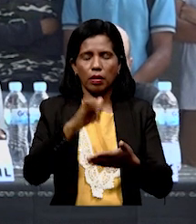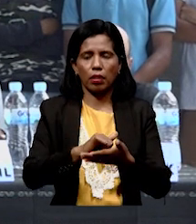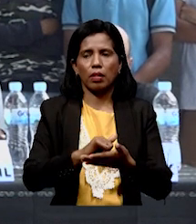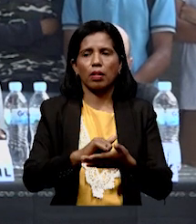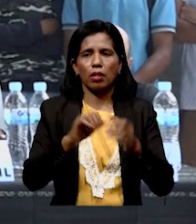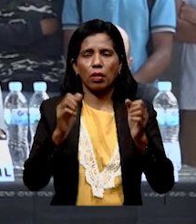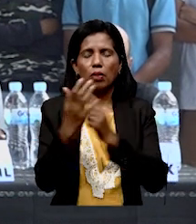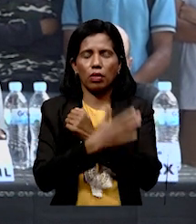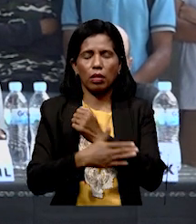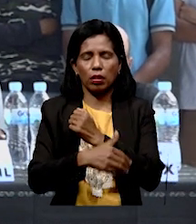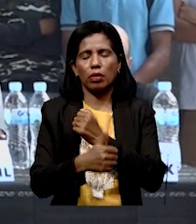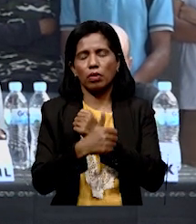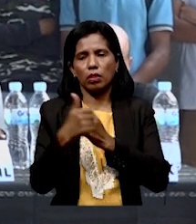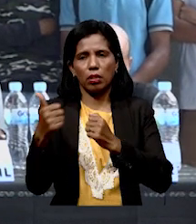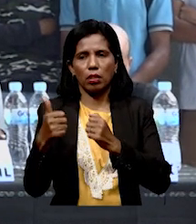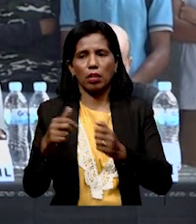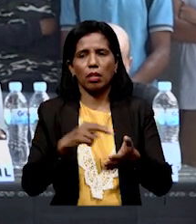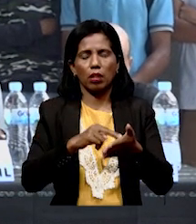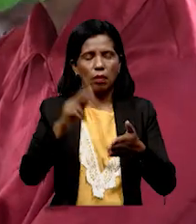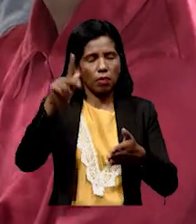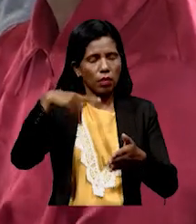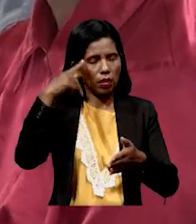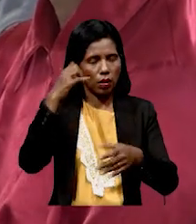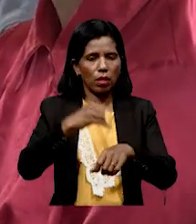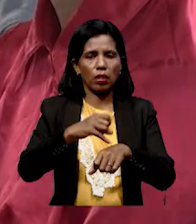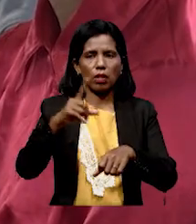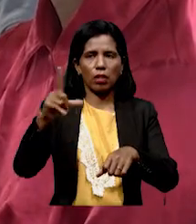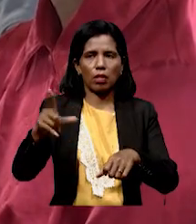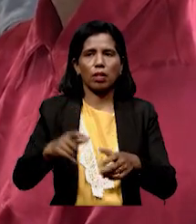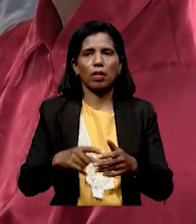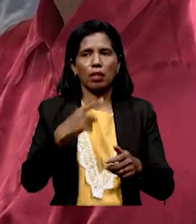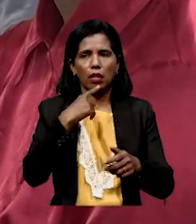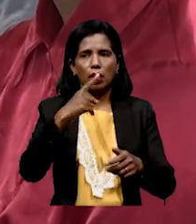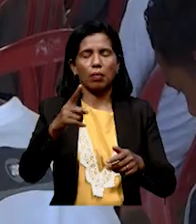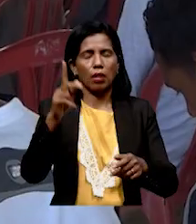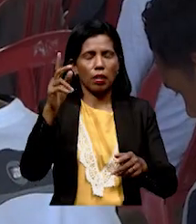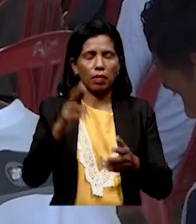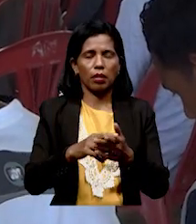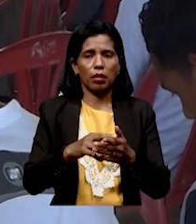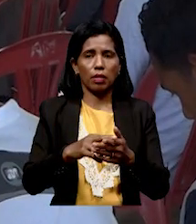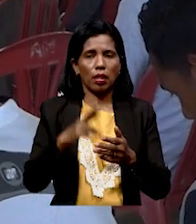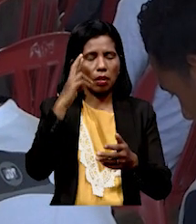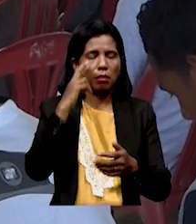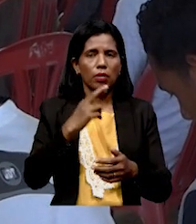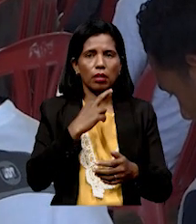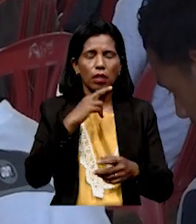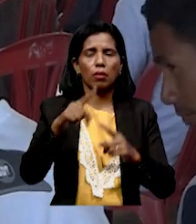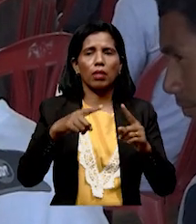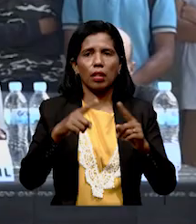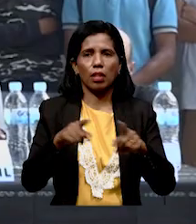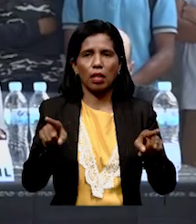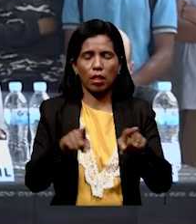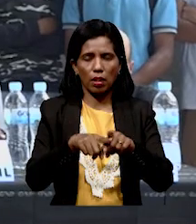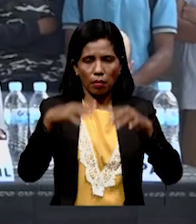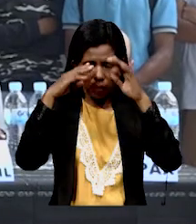com a nação estrangeira e a nível de políticas internacionais. Recomenda para o candidato Dr. José Ramos Horta, quando ele é eleito para Presidente